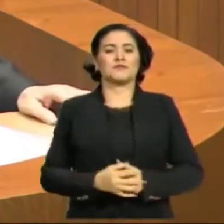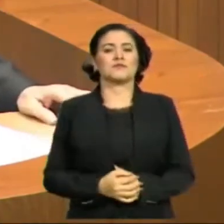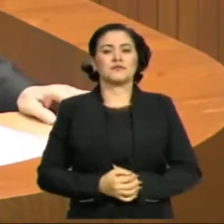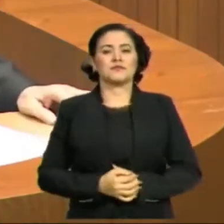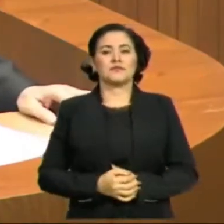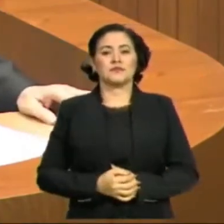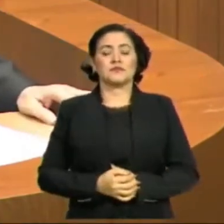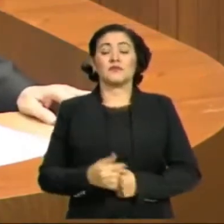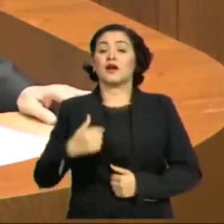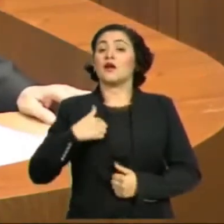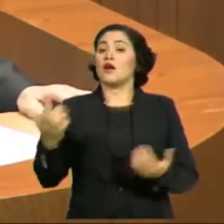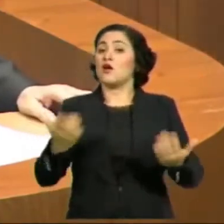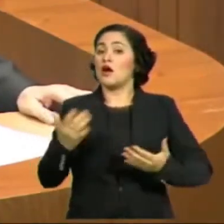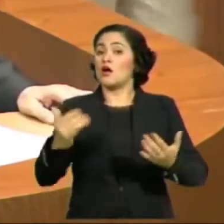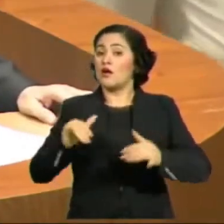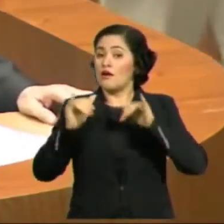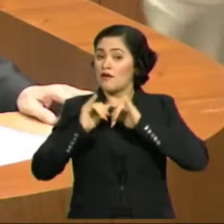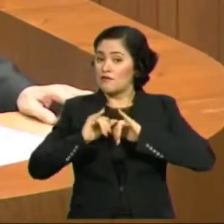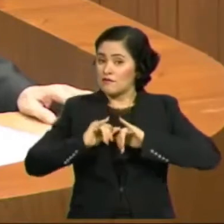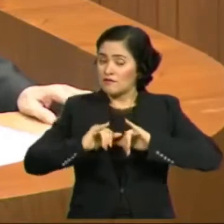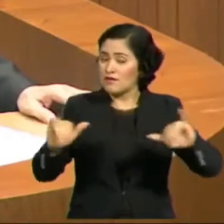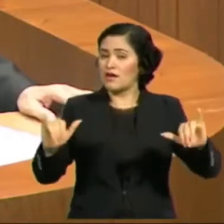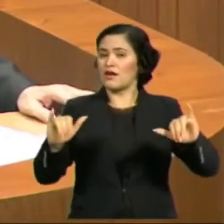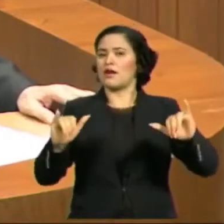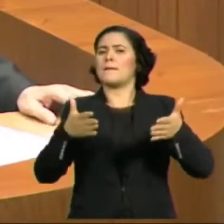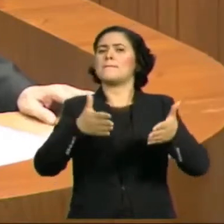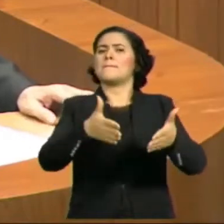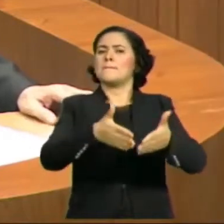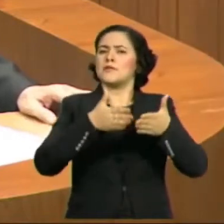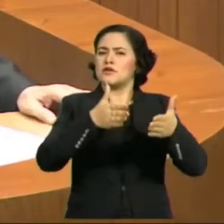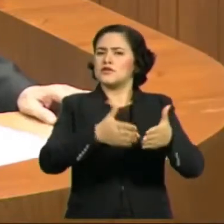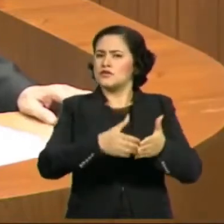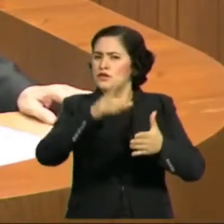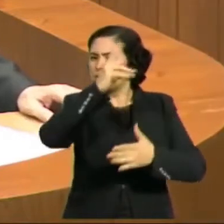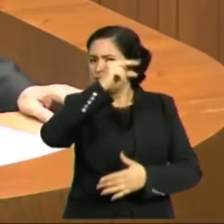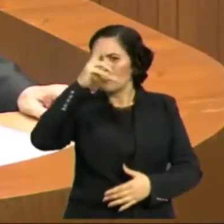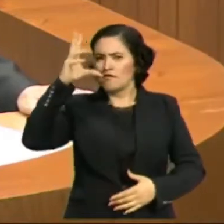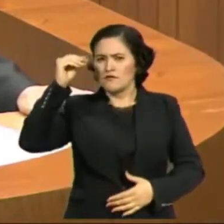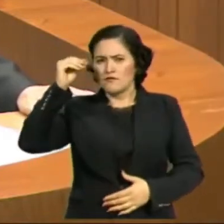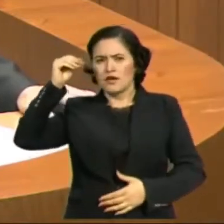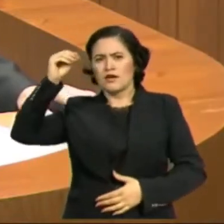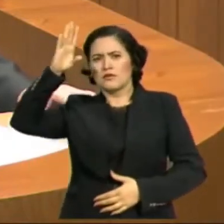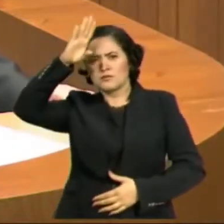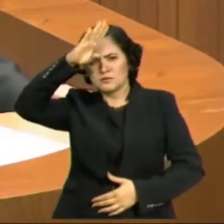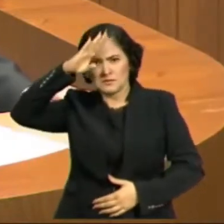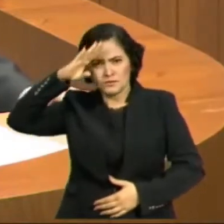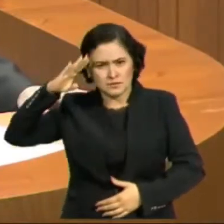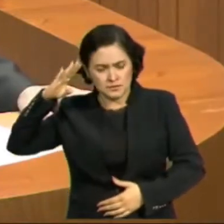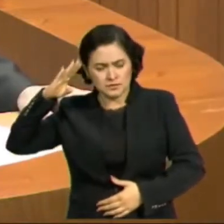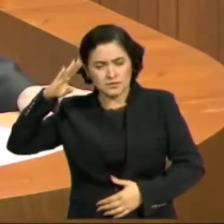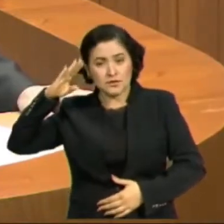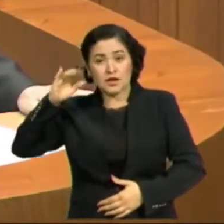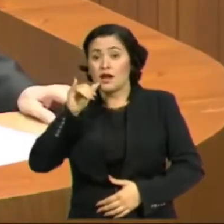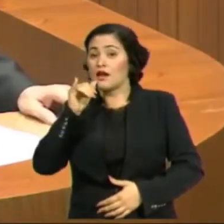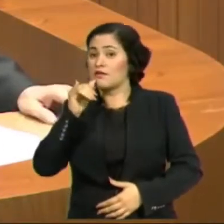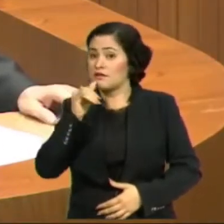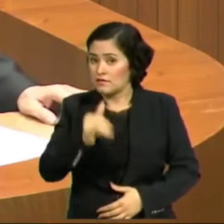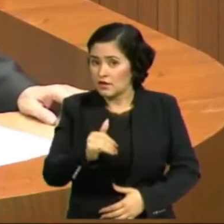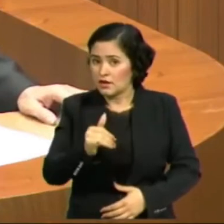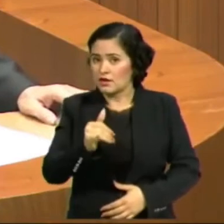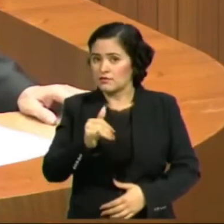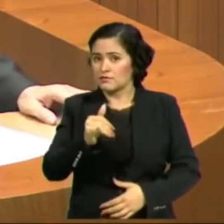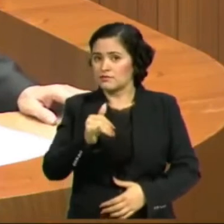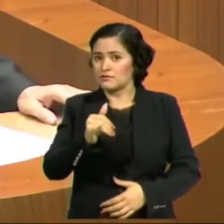o meu recado e o meu apelo ao prefeito Eduardo Braide, dizendo: não